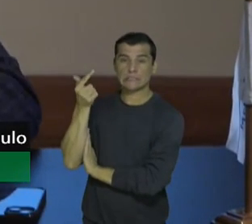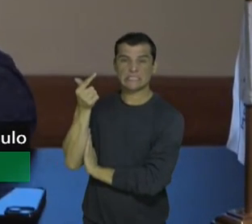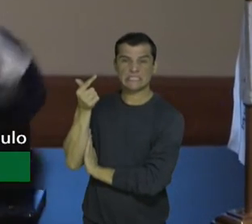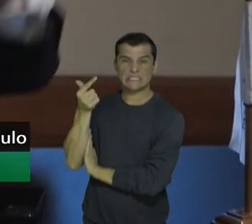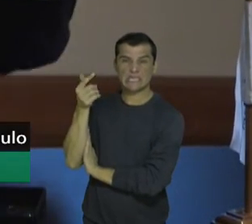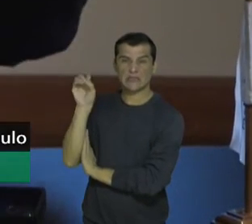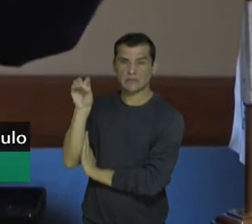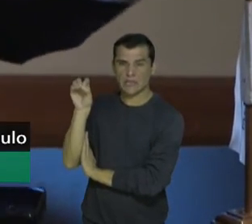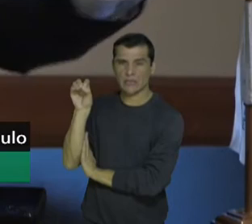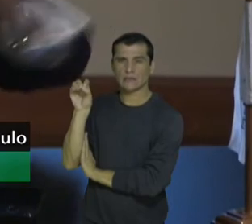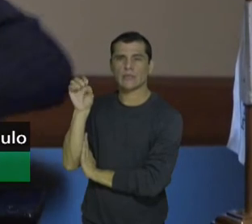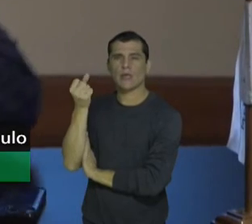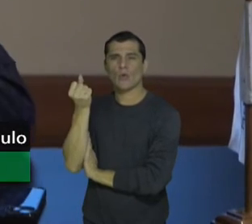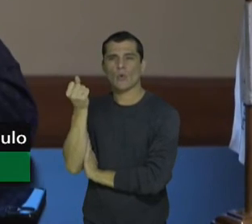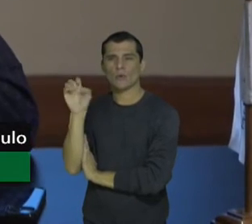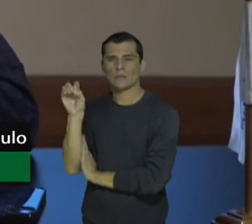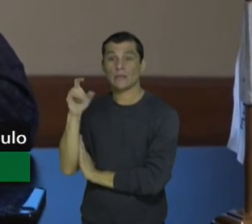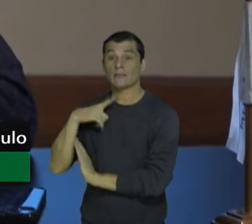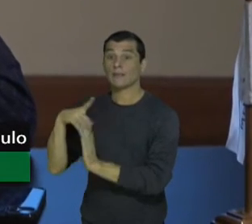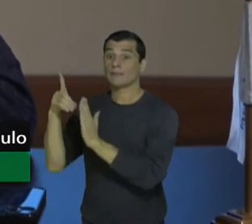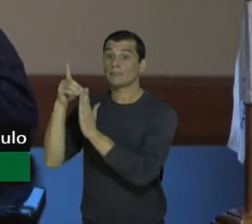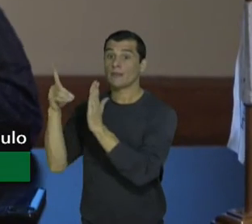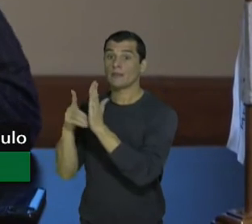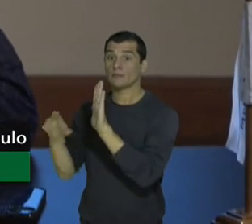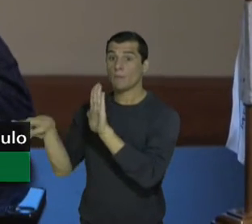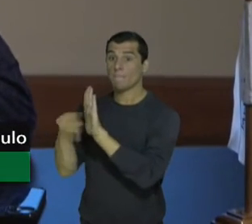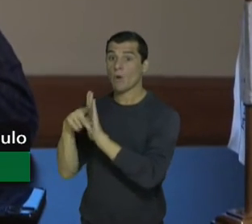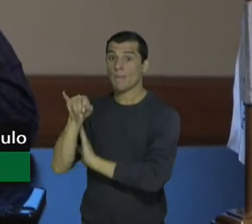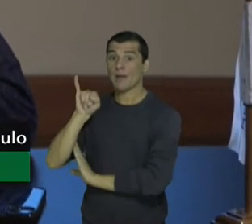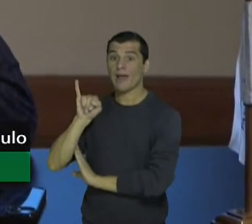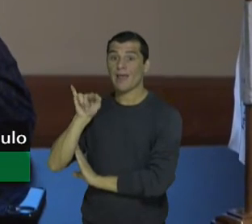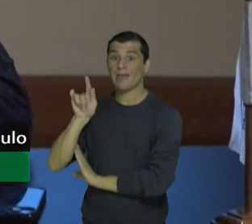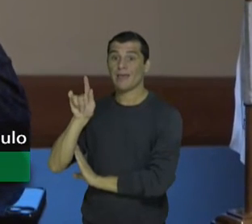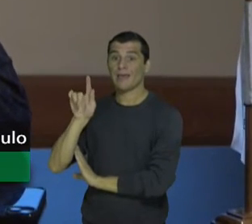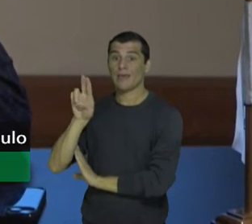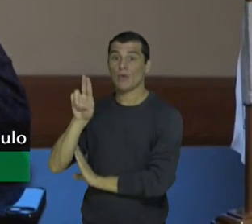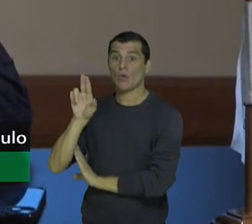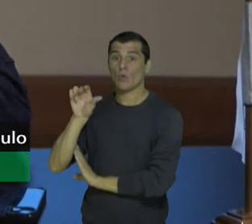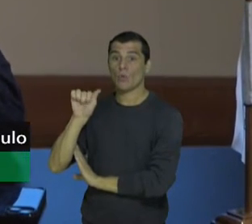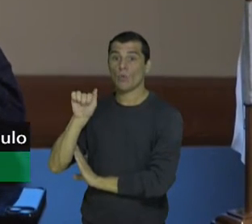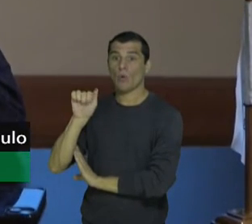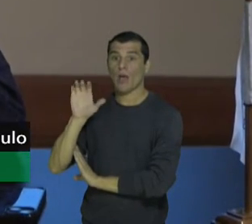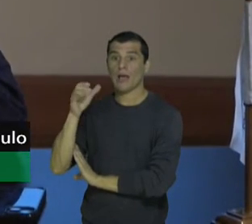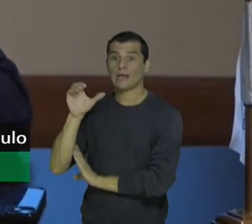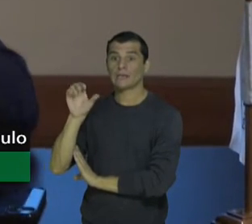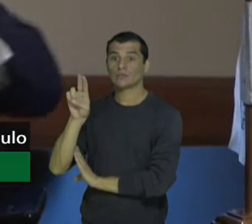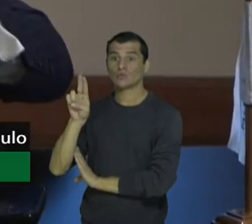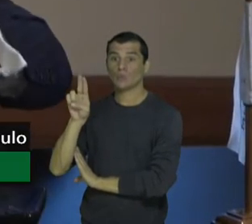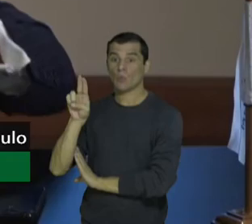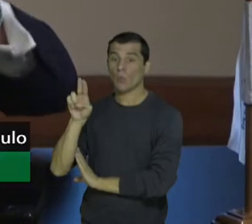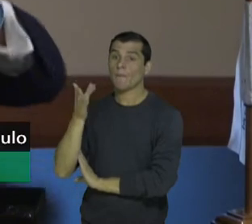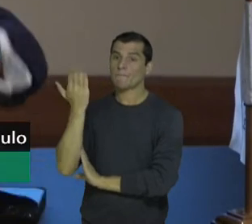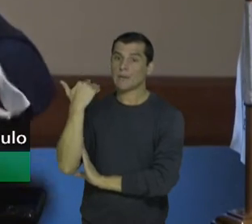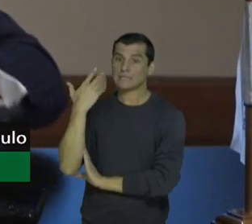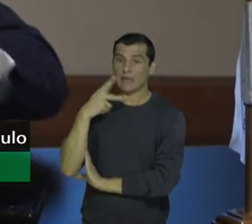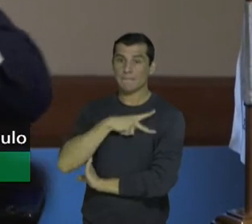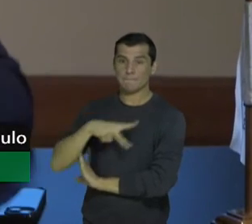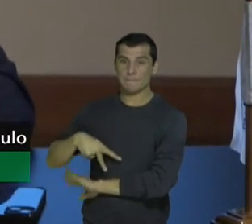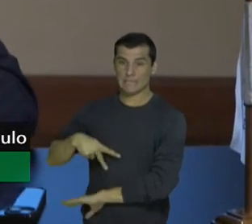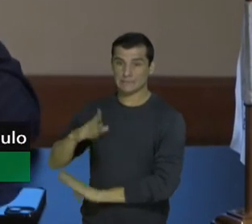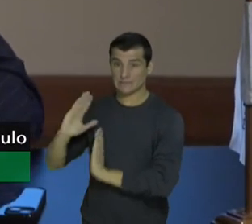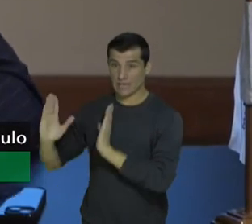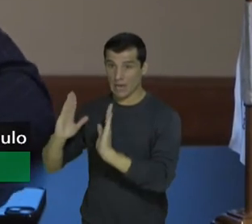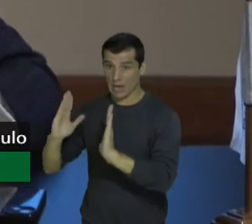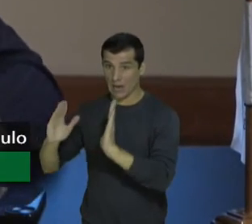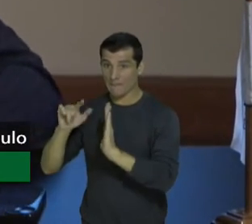de Iguaçu entre o alfonsin argentino e e o nosso presidente brasileiro o sarnei que iniciou esse processo